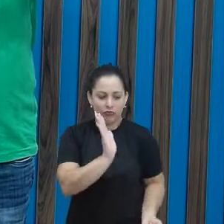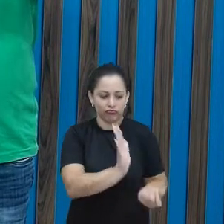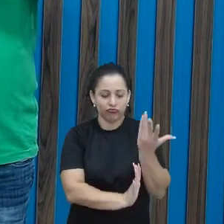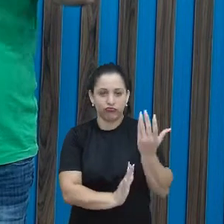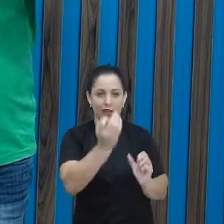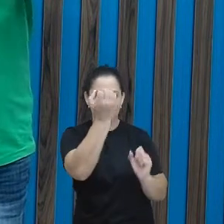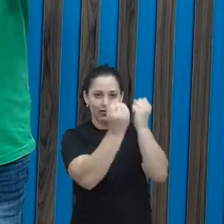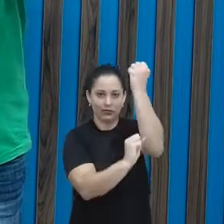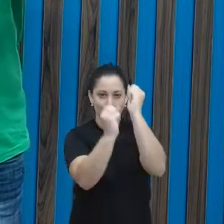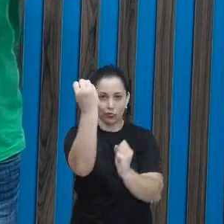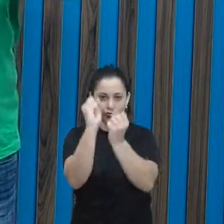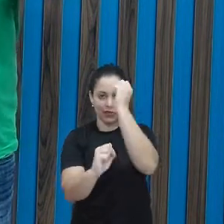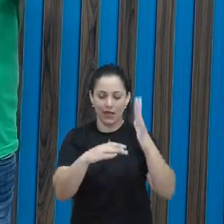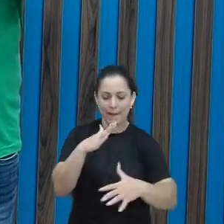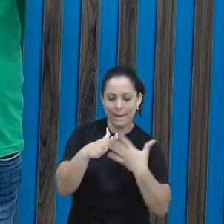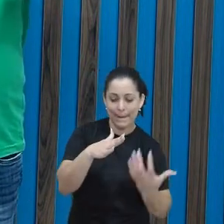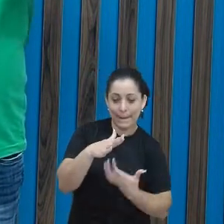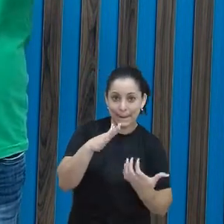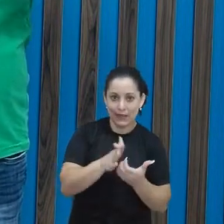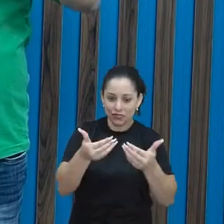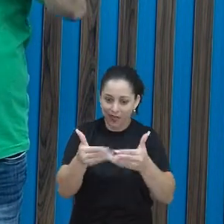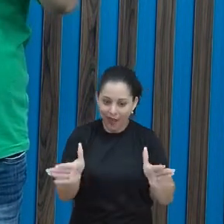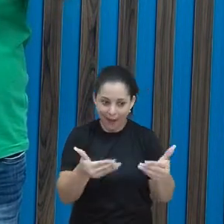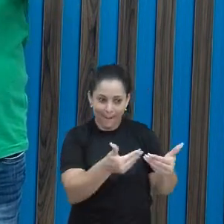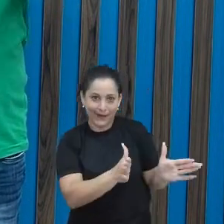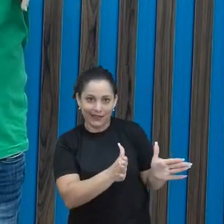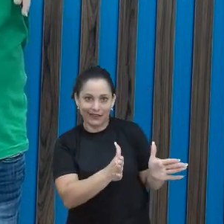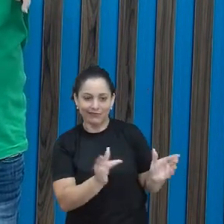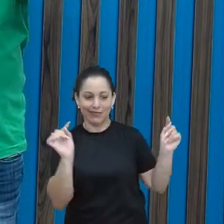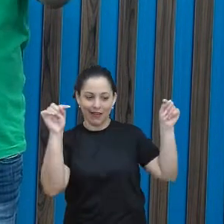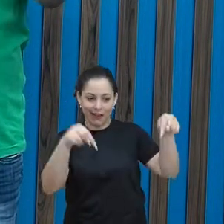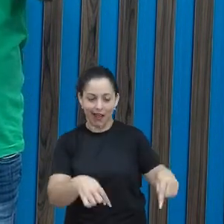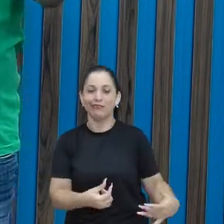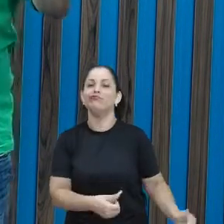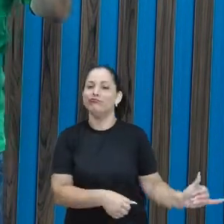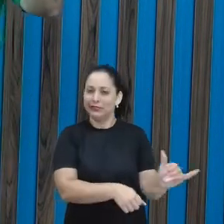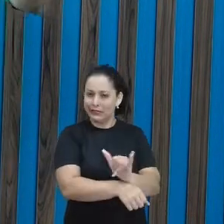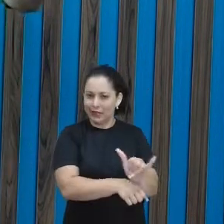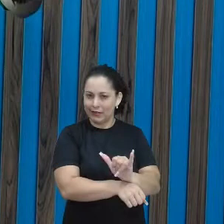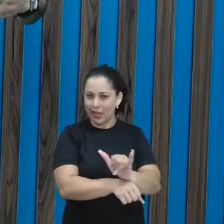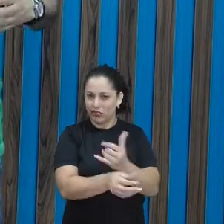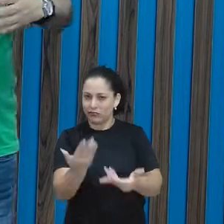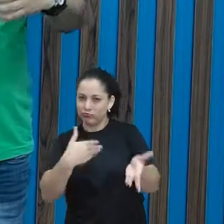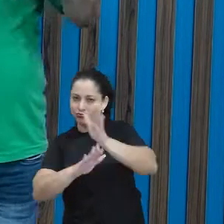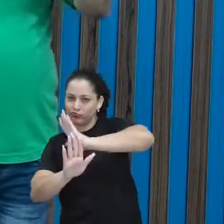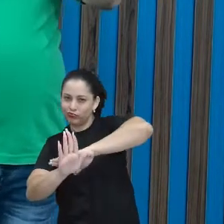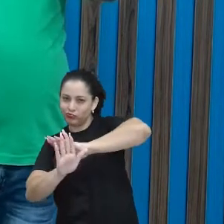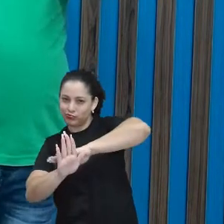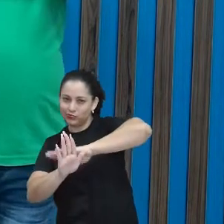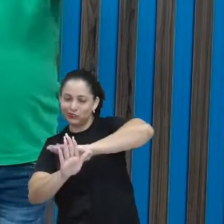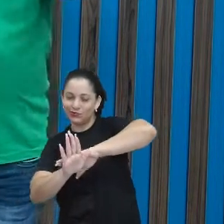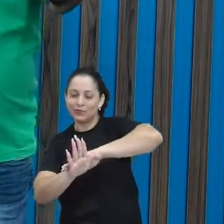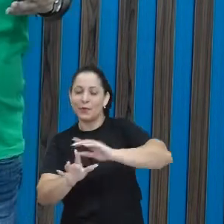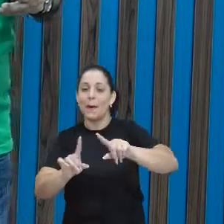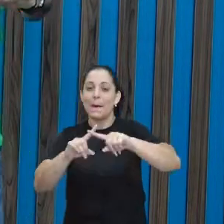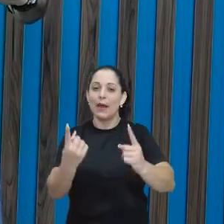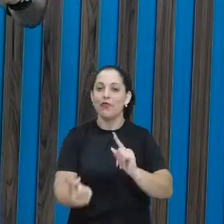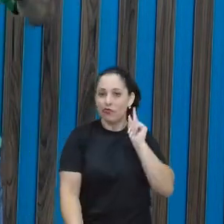naquele local, mantendo, né, uma base estratégica, né? Mas isso também foi um